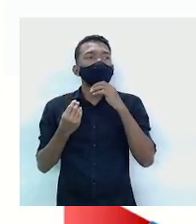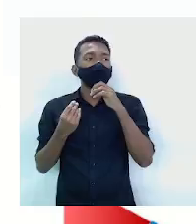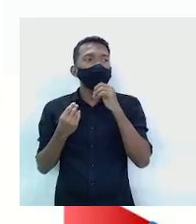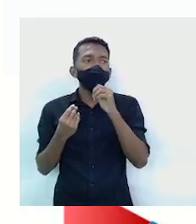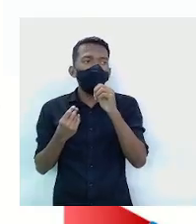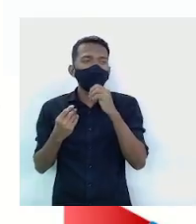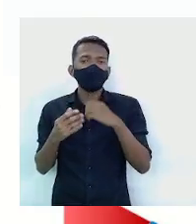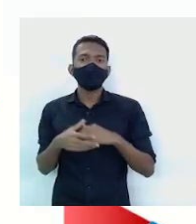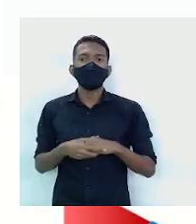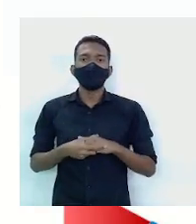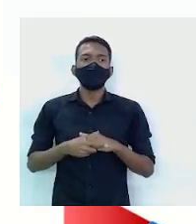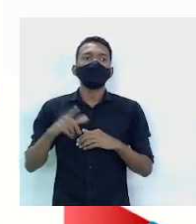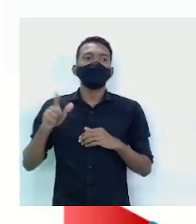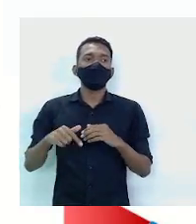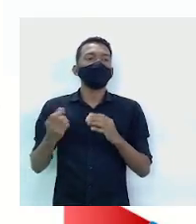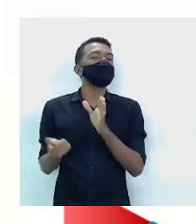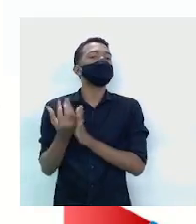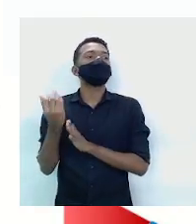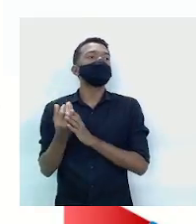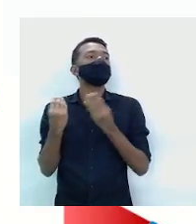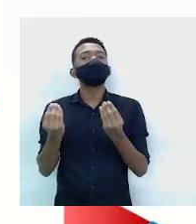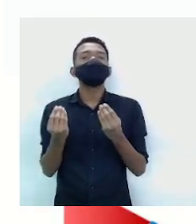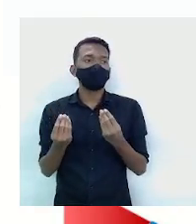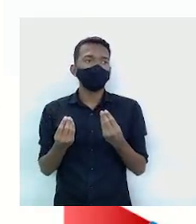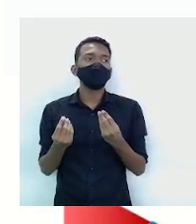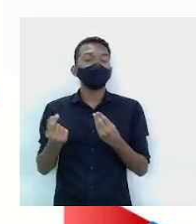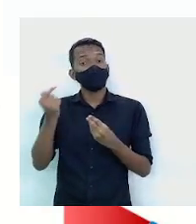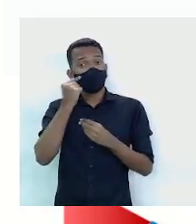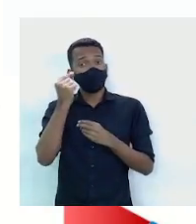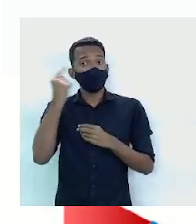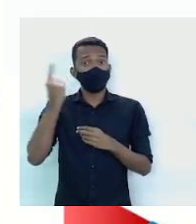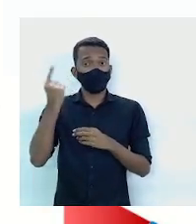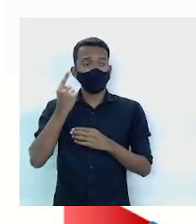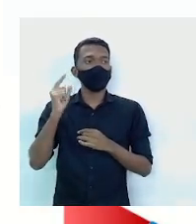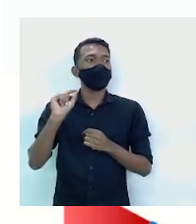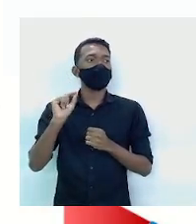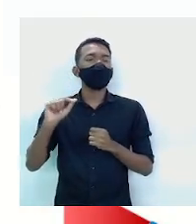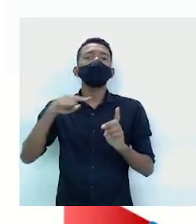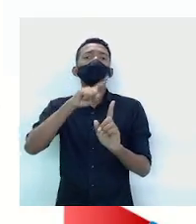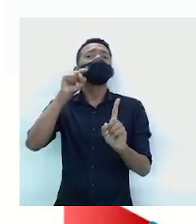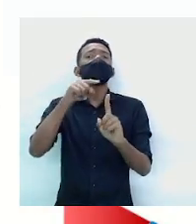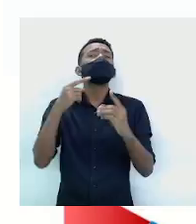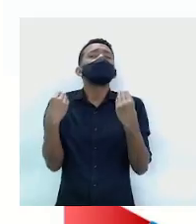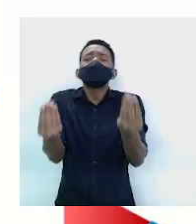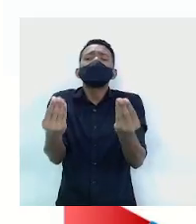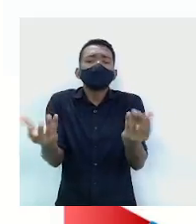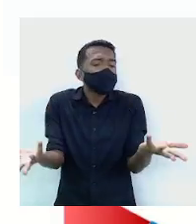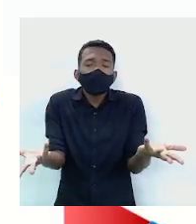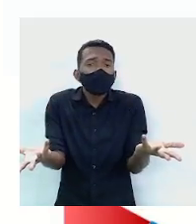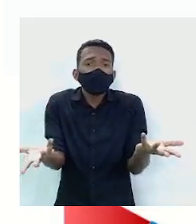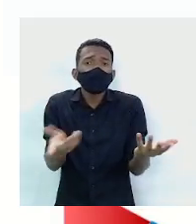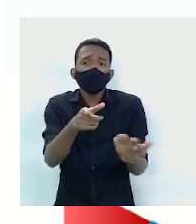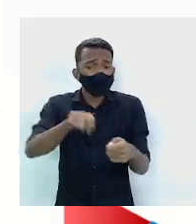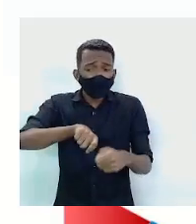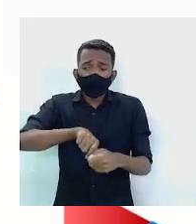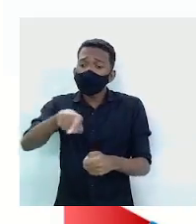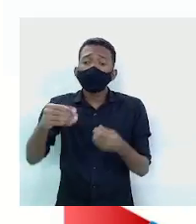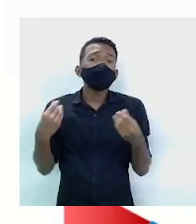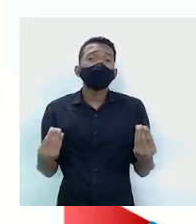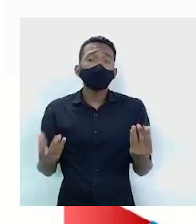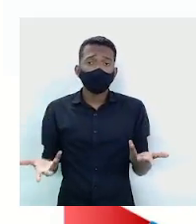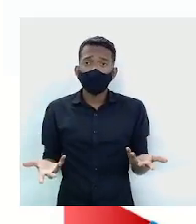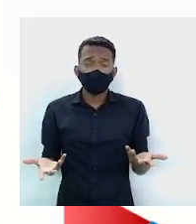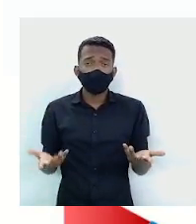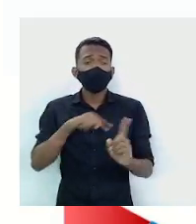de produzir esse gênero. Então o primeiro questionamento é o para quê, ou seja, qual é a